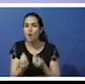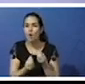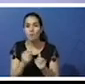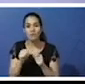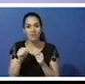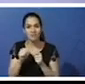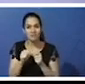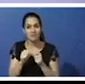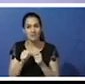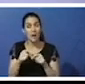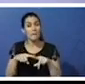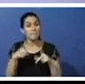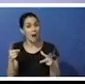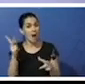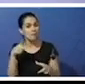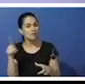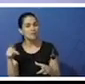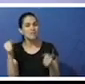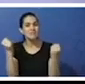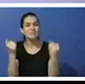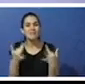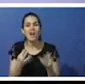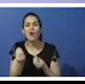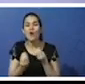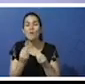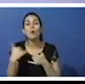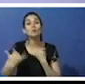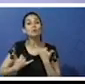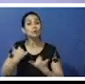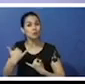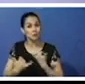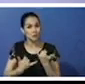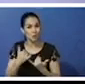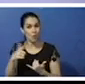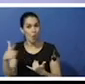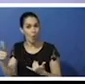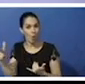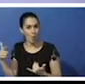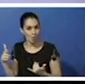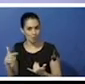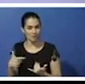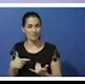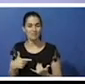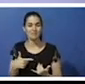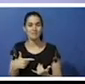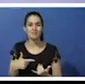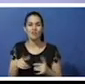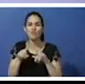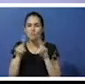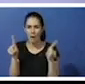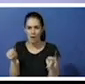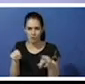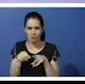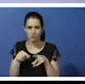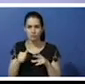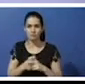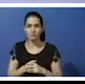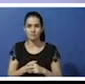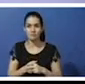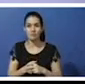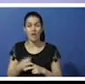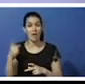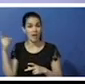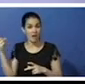mas a professora Catiane vai explicar com outras figuras. Às vezes, essa forma aqui é uma